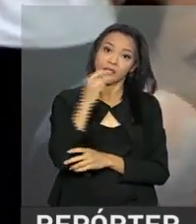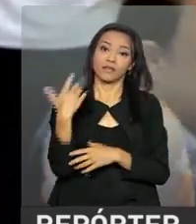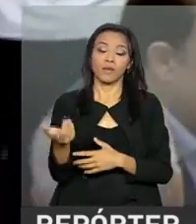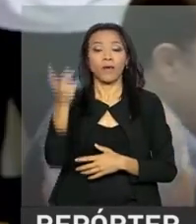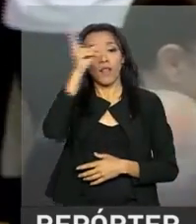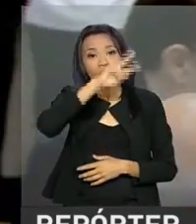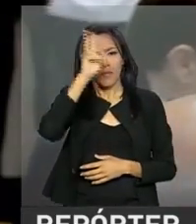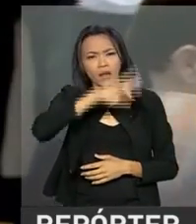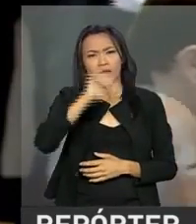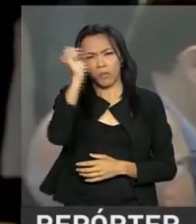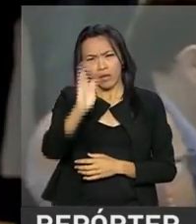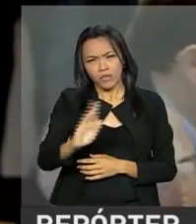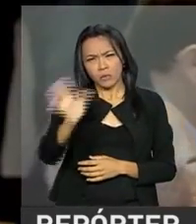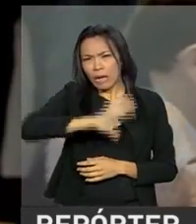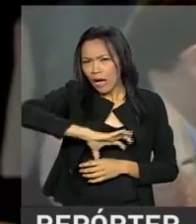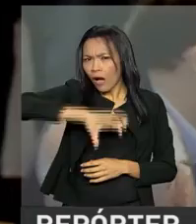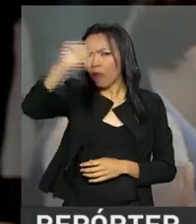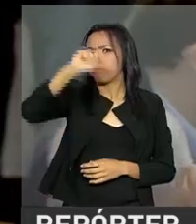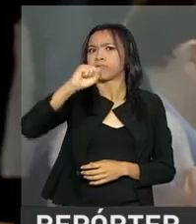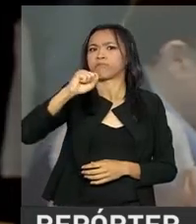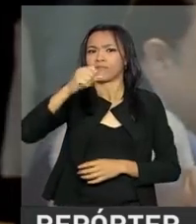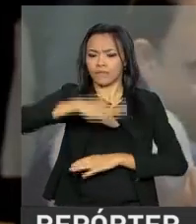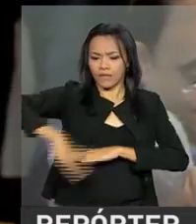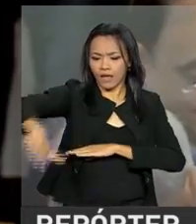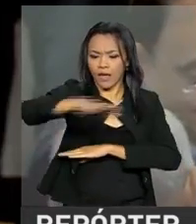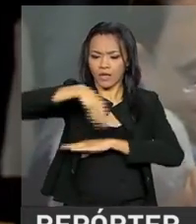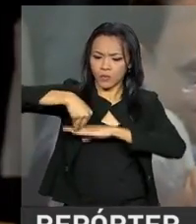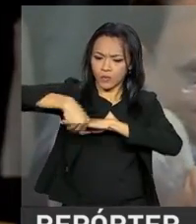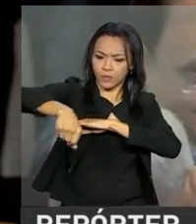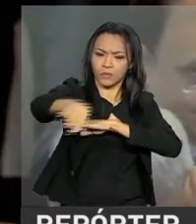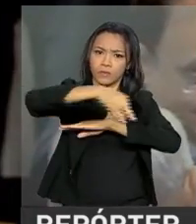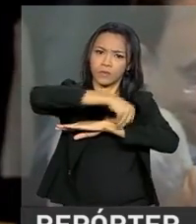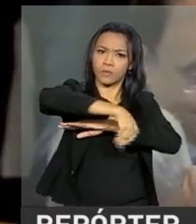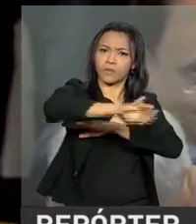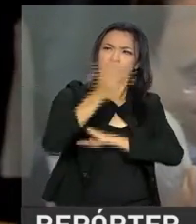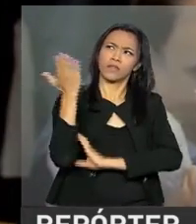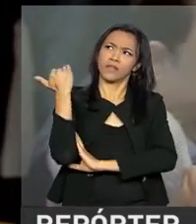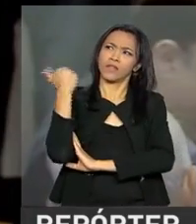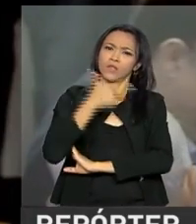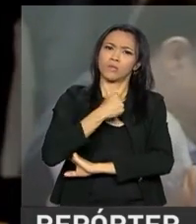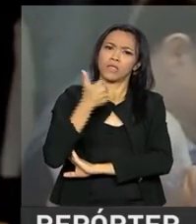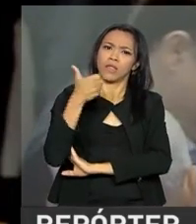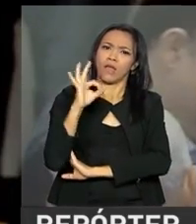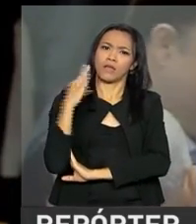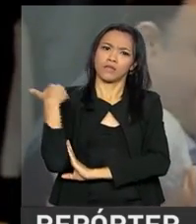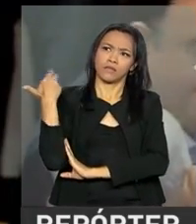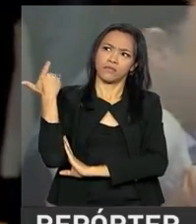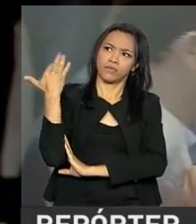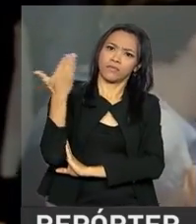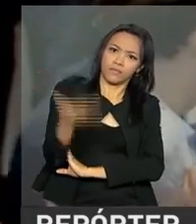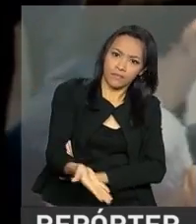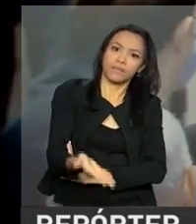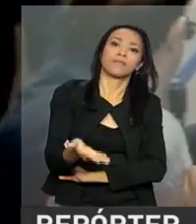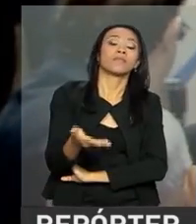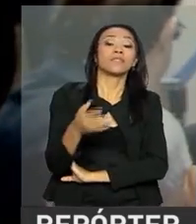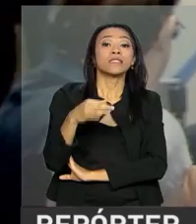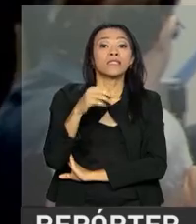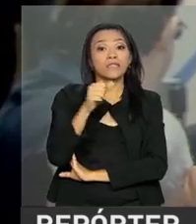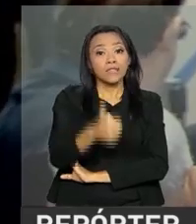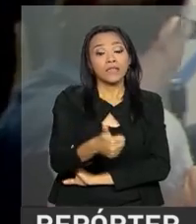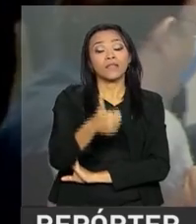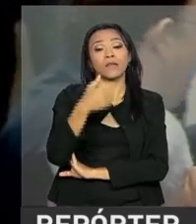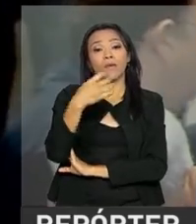tem batido recordes de produção agrícola desde 2010, quando a colheita passou dos 149 milhões